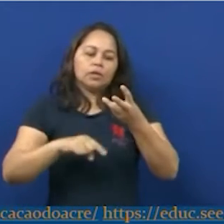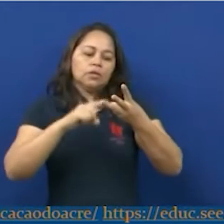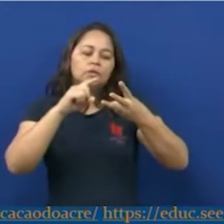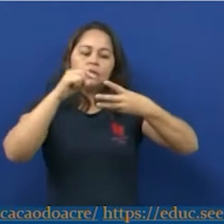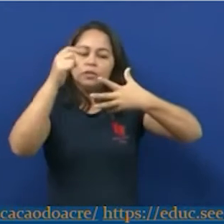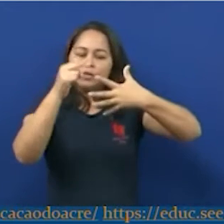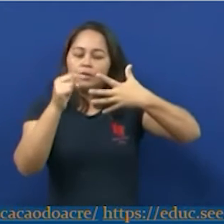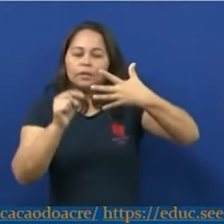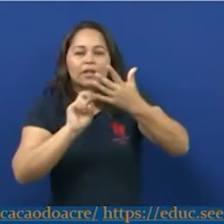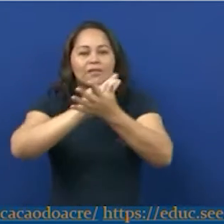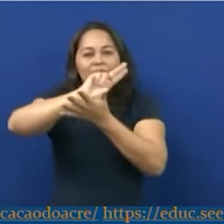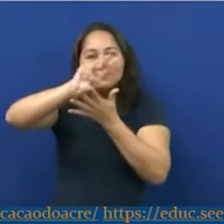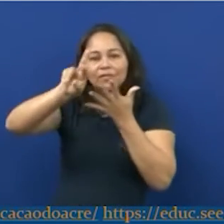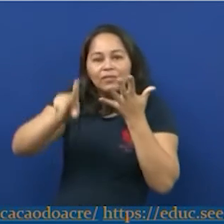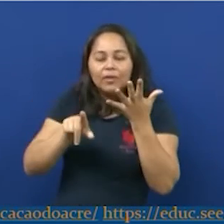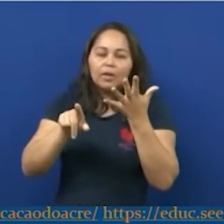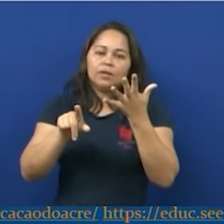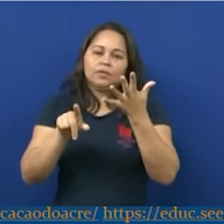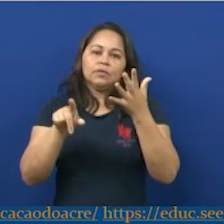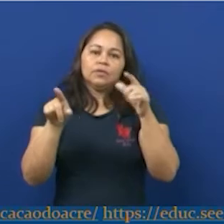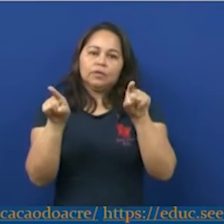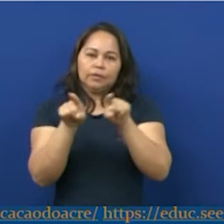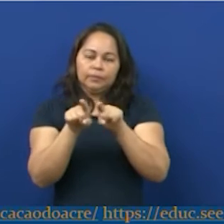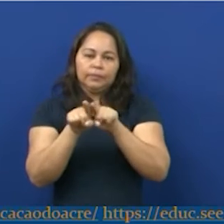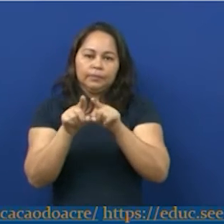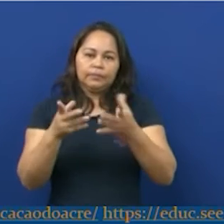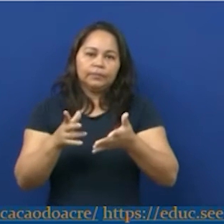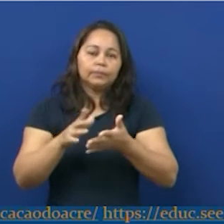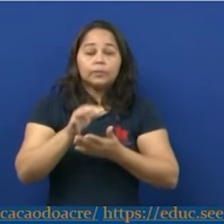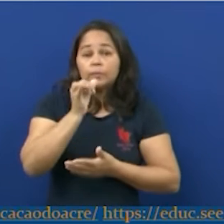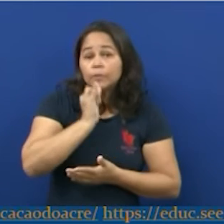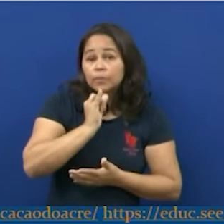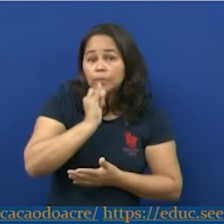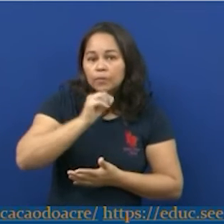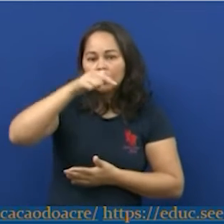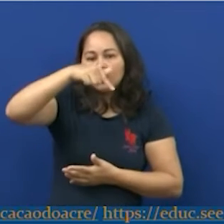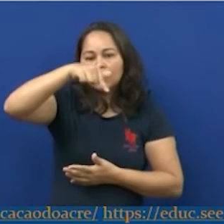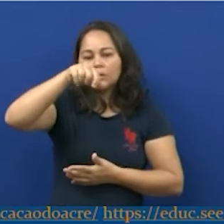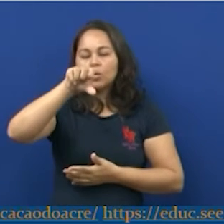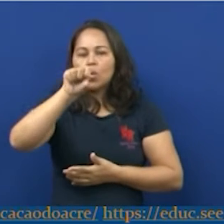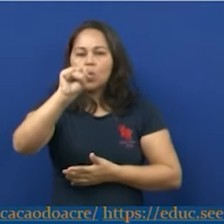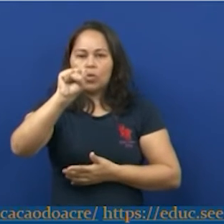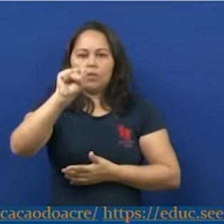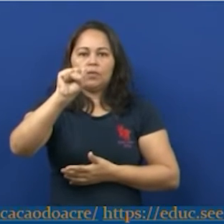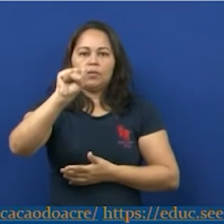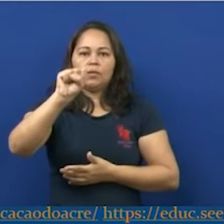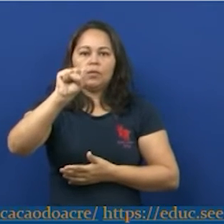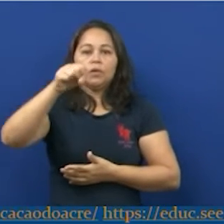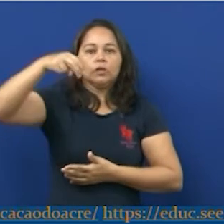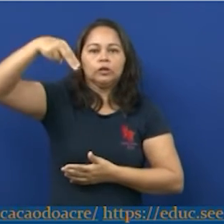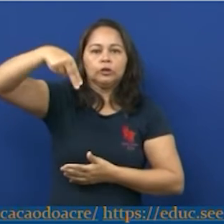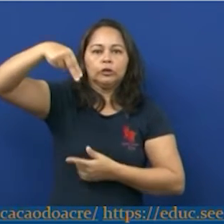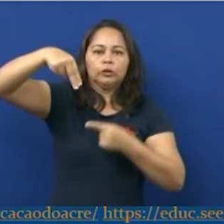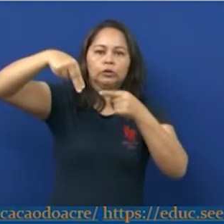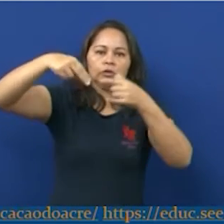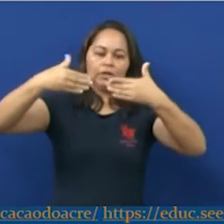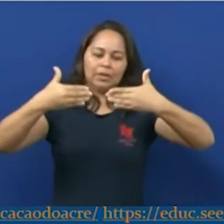o argônio, e em proporções muito variadas. Por exemplo, eu tenho 78% de nitrogênio no ar